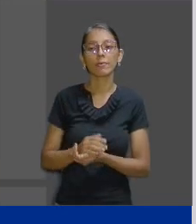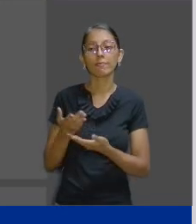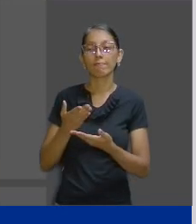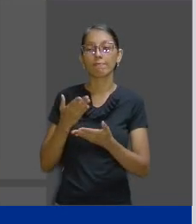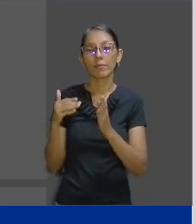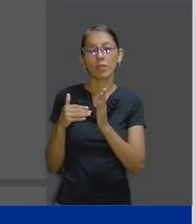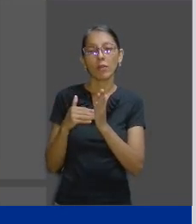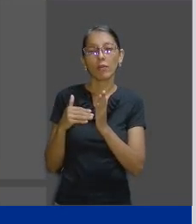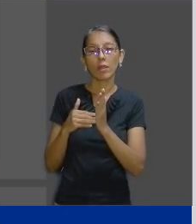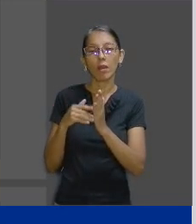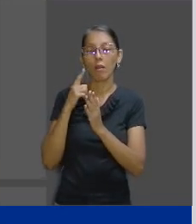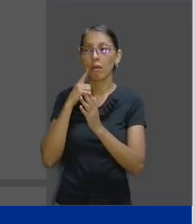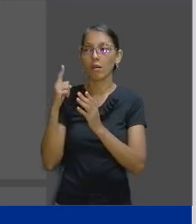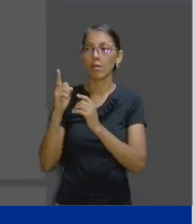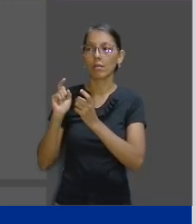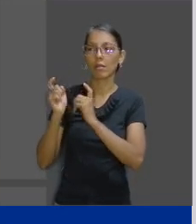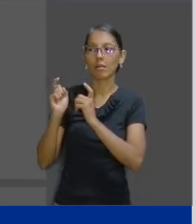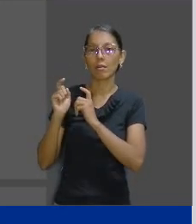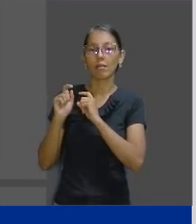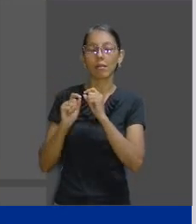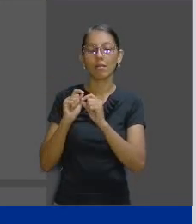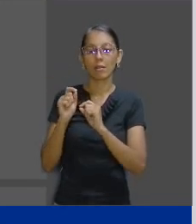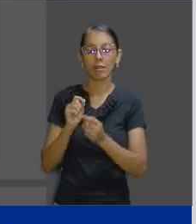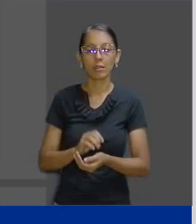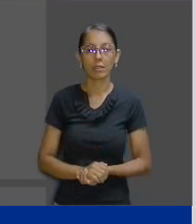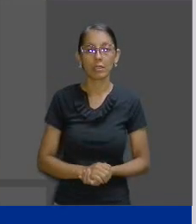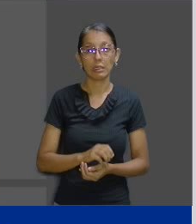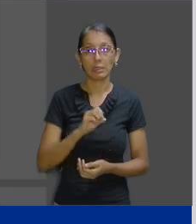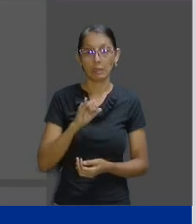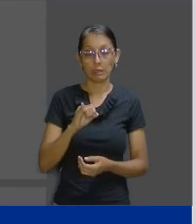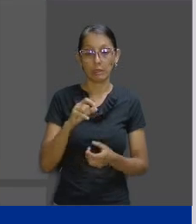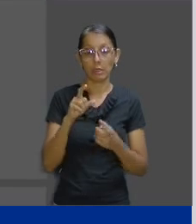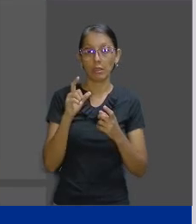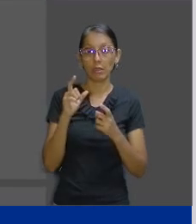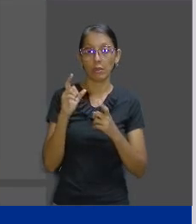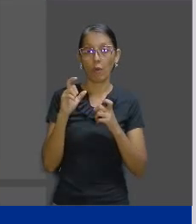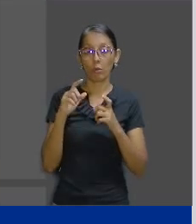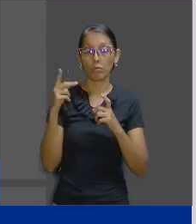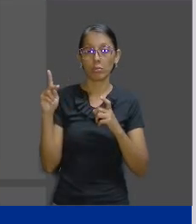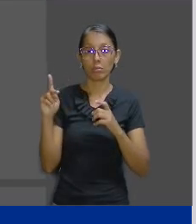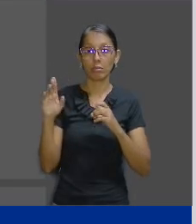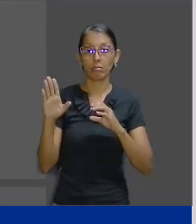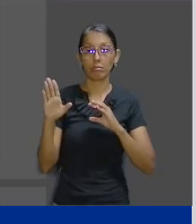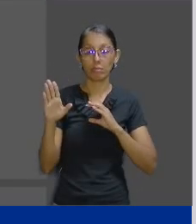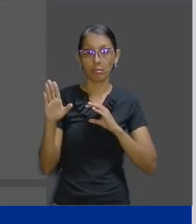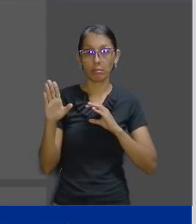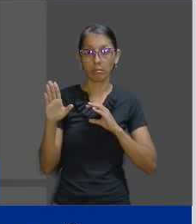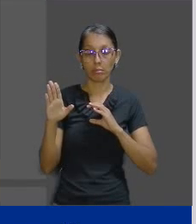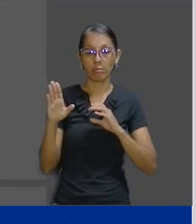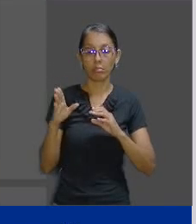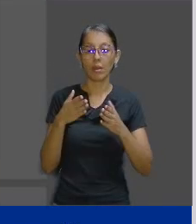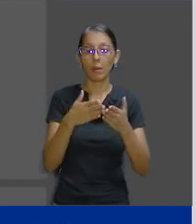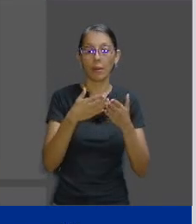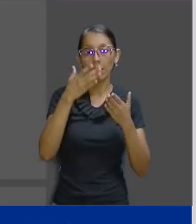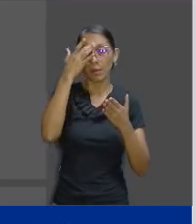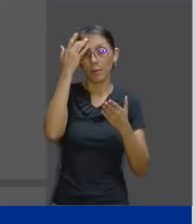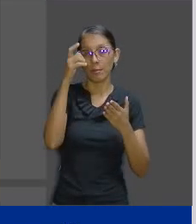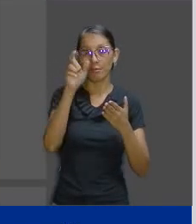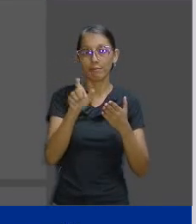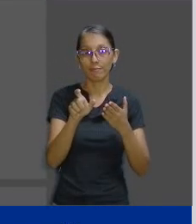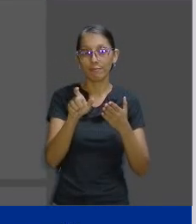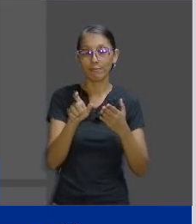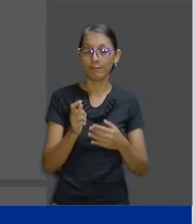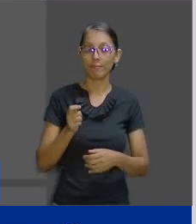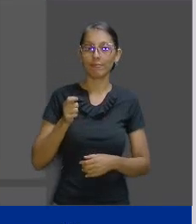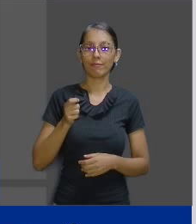final da segunda fala. De preferência, se tiver um santinho do Jorge aí, fala para o pessoal segurar, porque é uma comprovação de